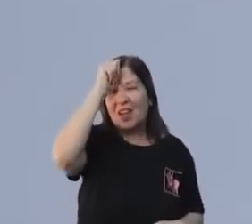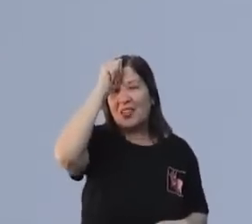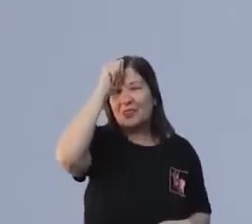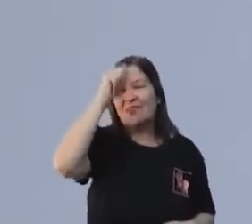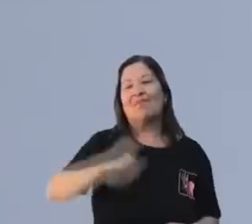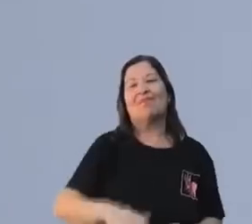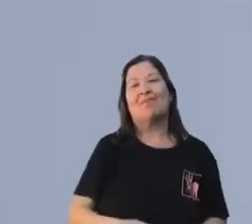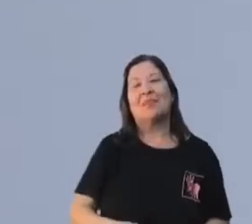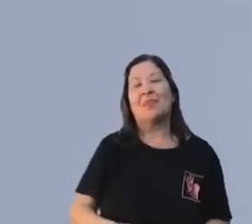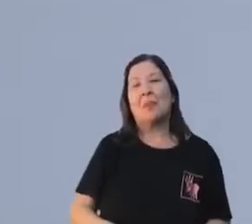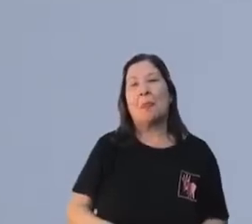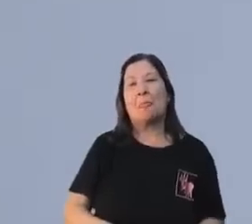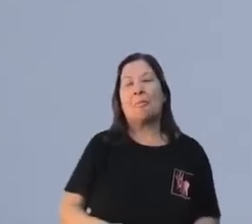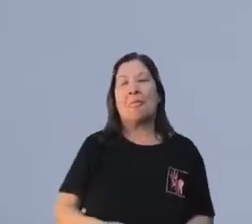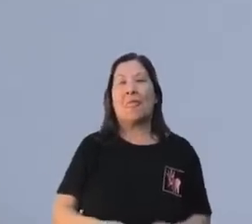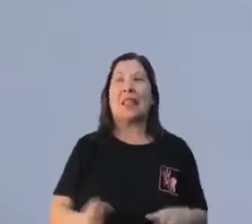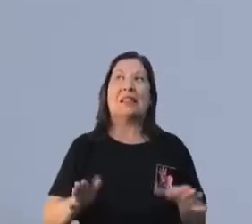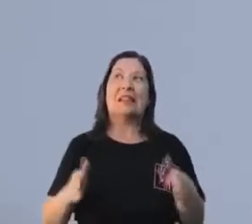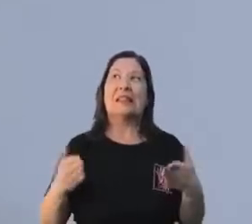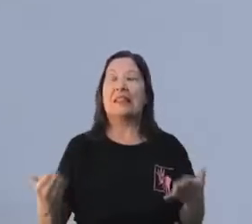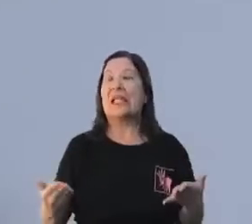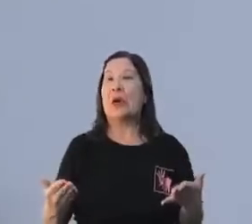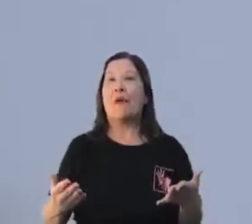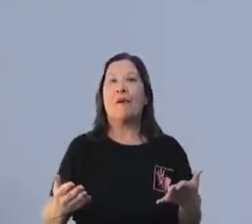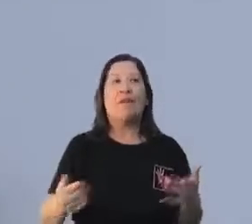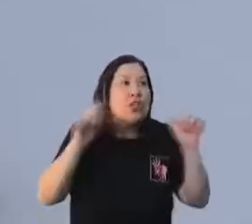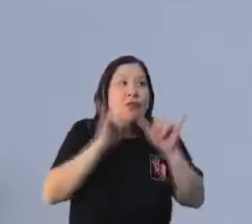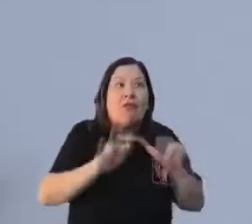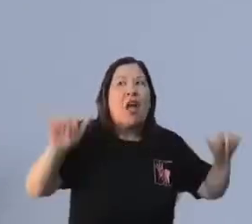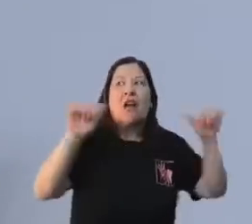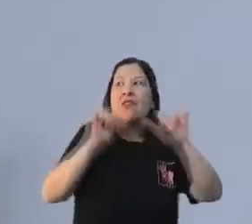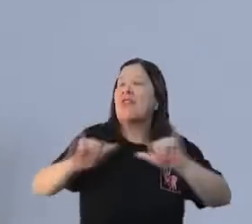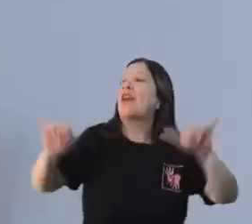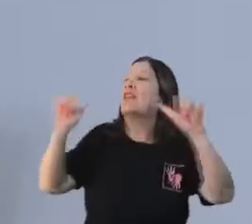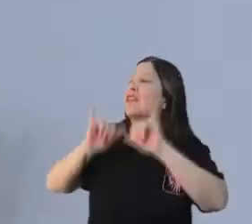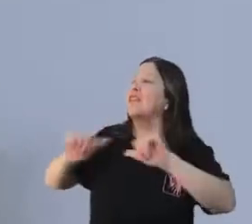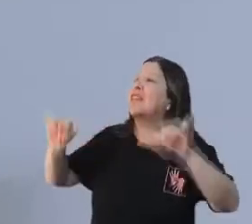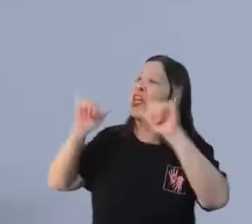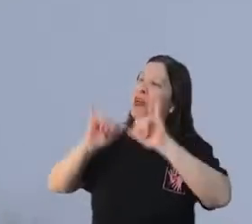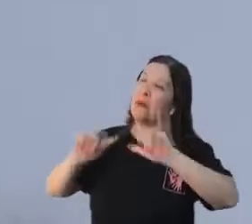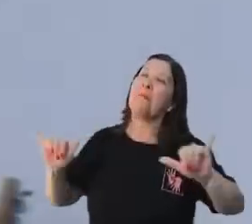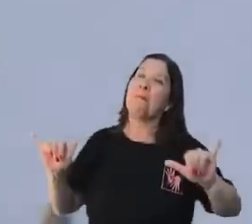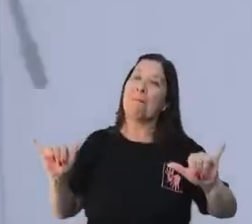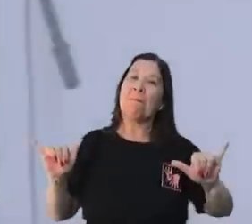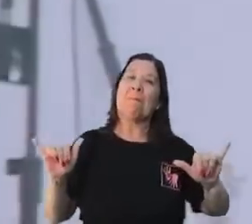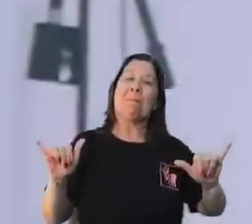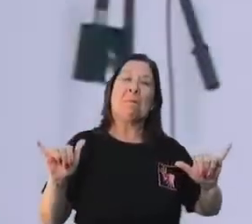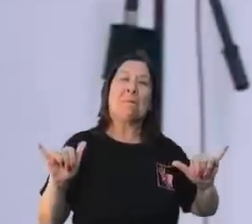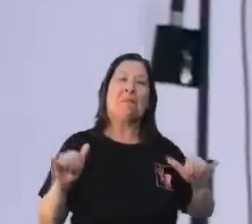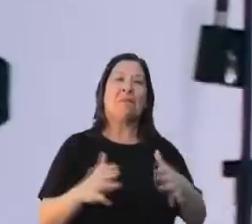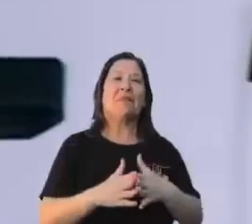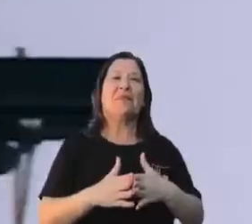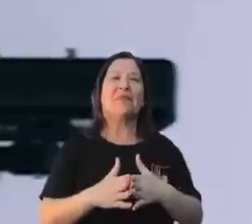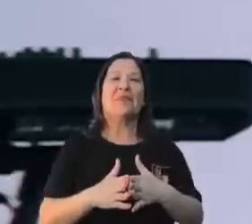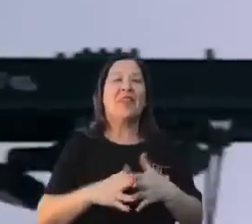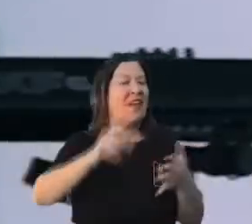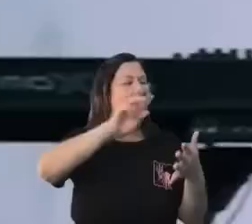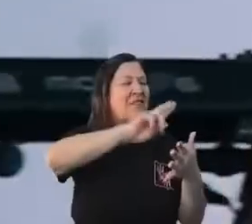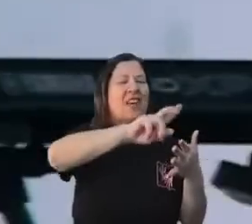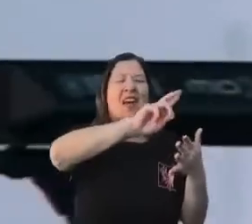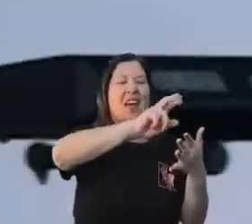produza, e assim fizeram. Aí chega numa outra igreja, conta a história da mulher do